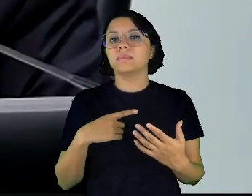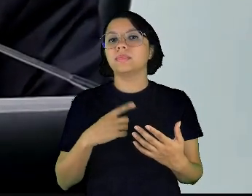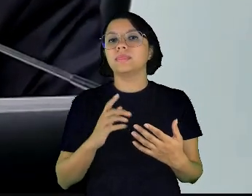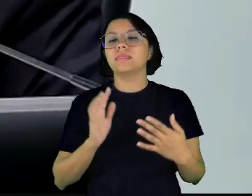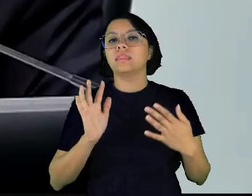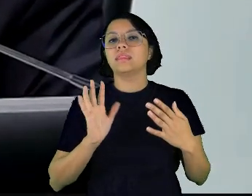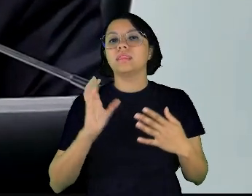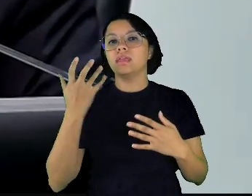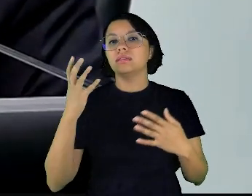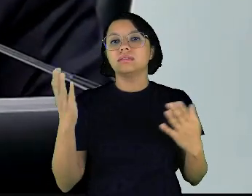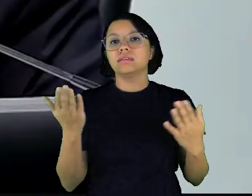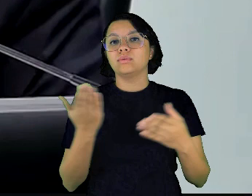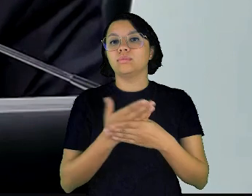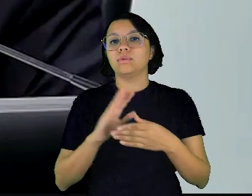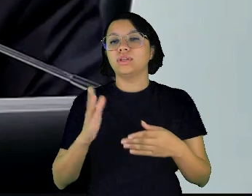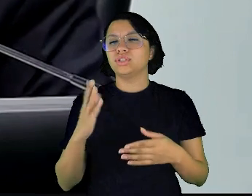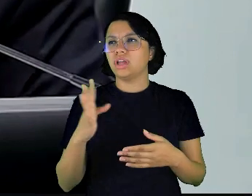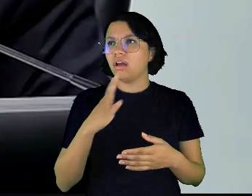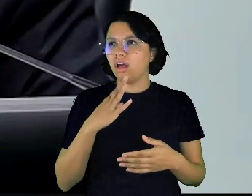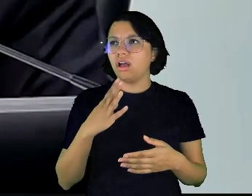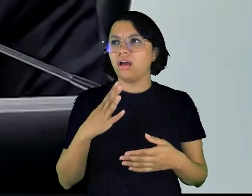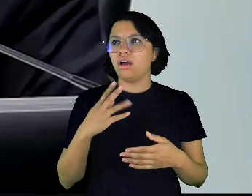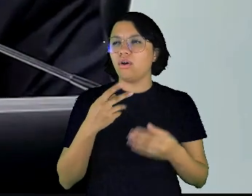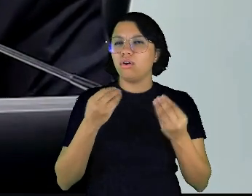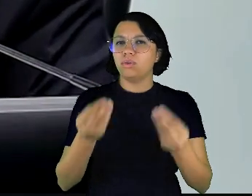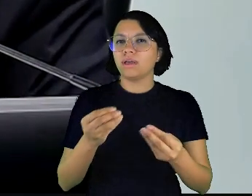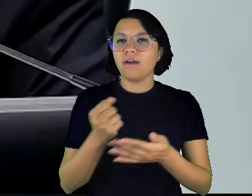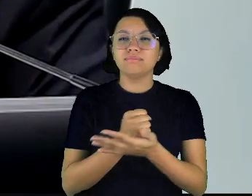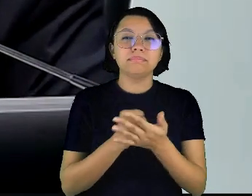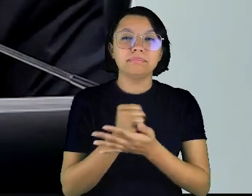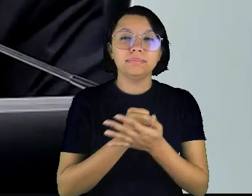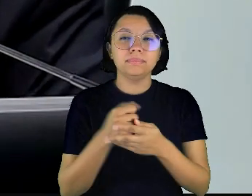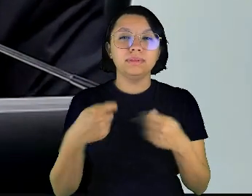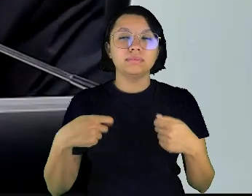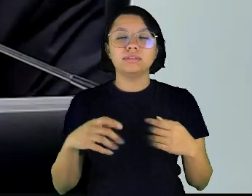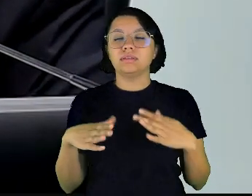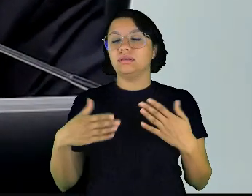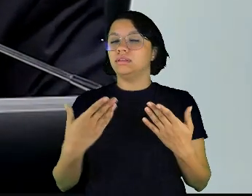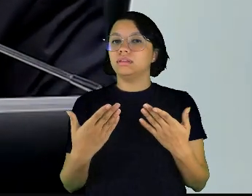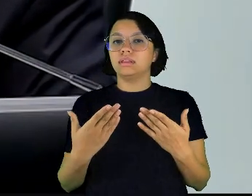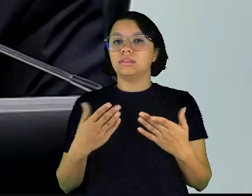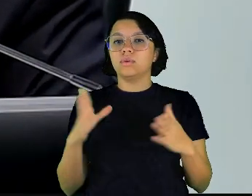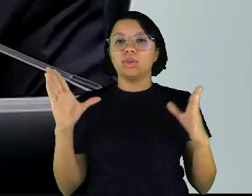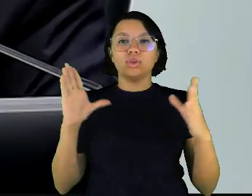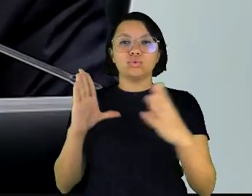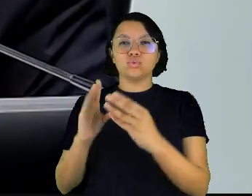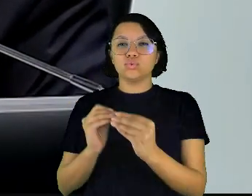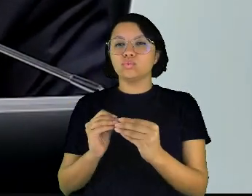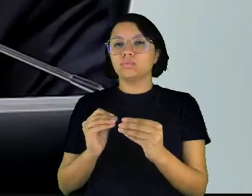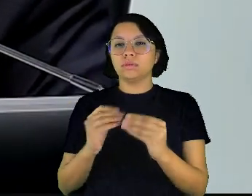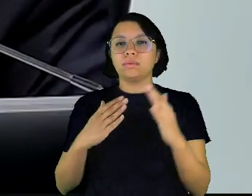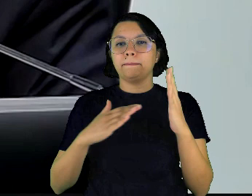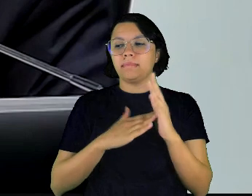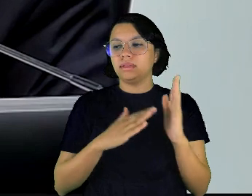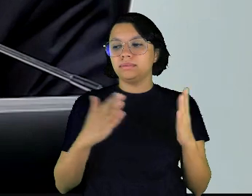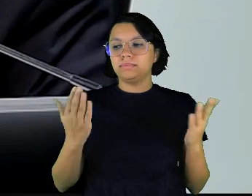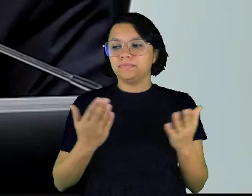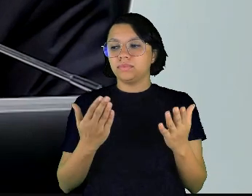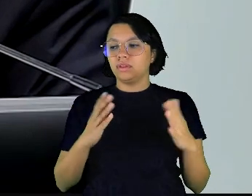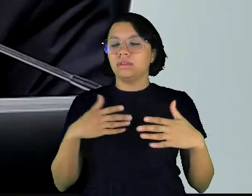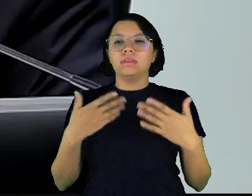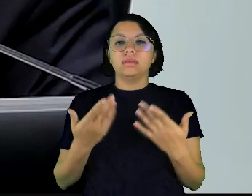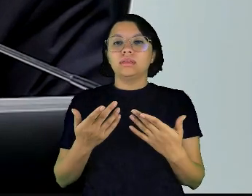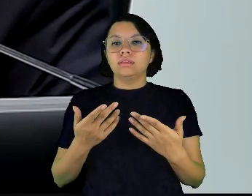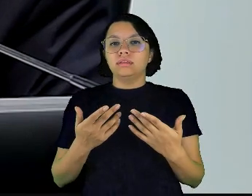reconhecido. Aí se colocava o mínimo necessário. Então, por exemplo, resumindo ao máximo aqui, né? Então,